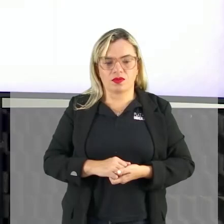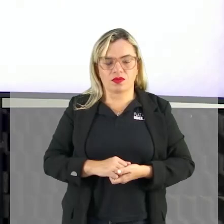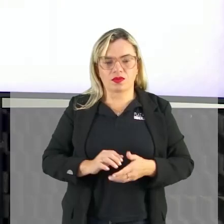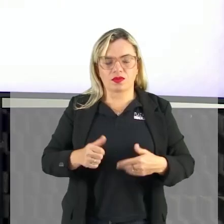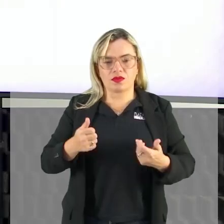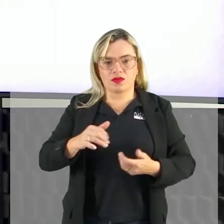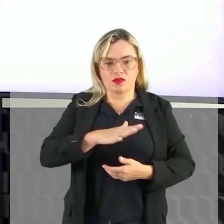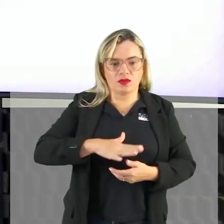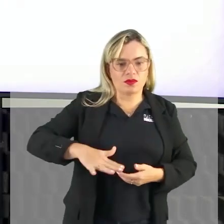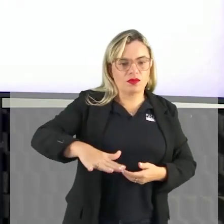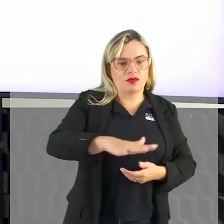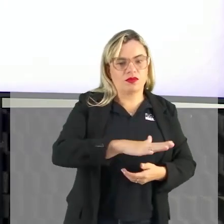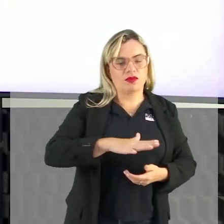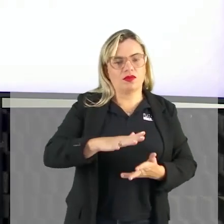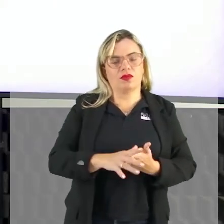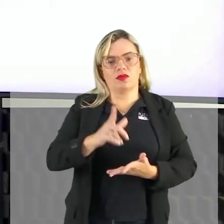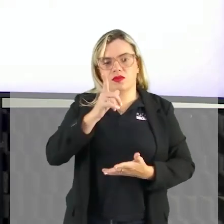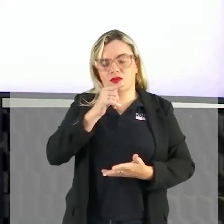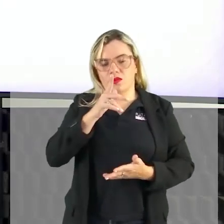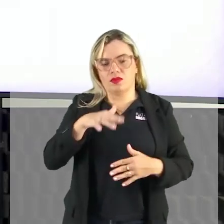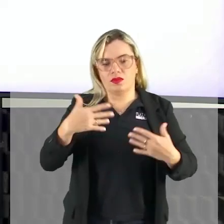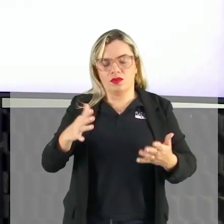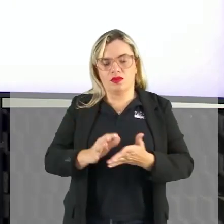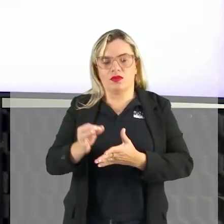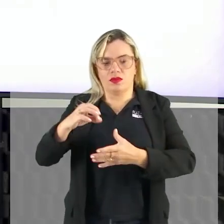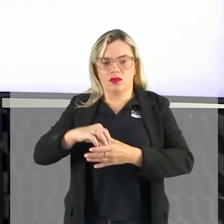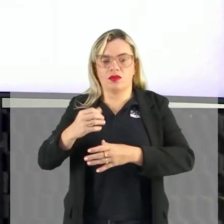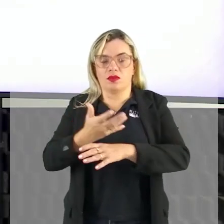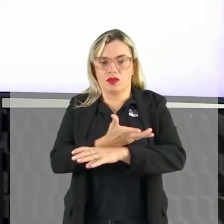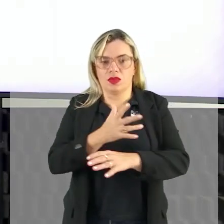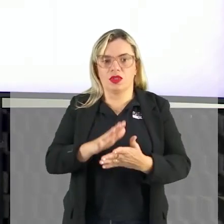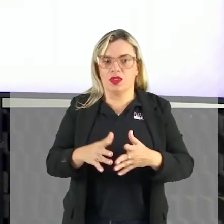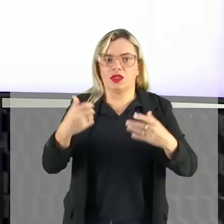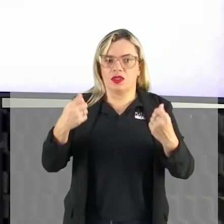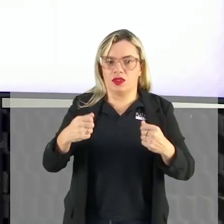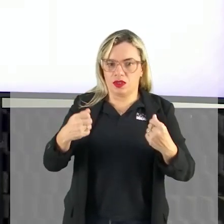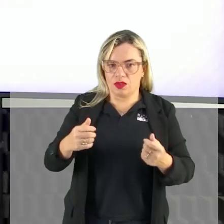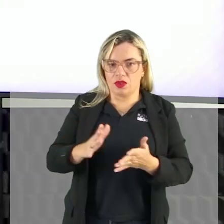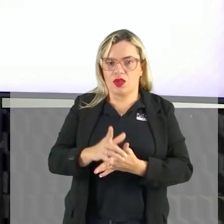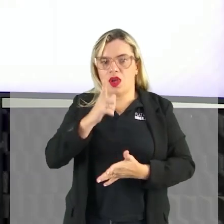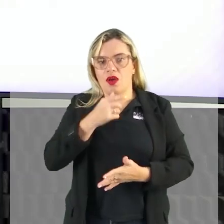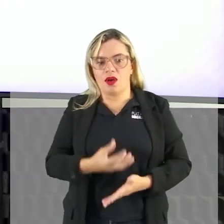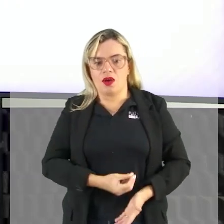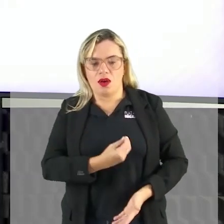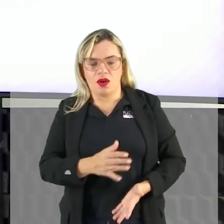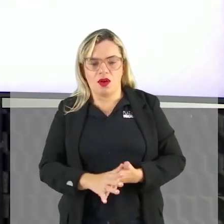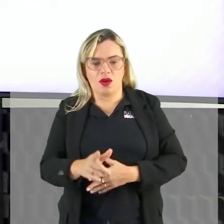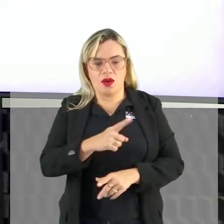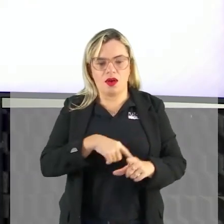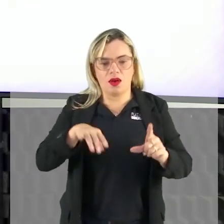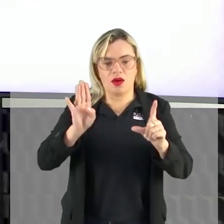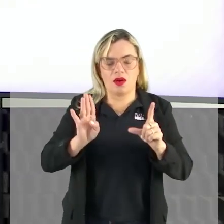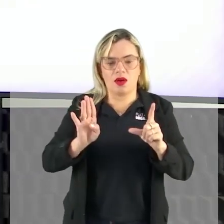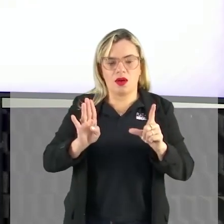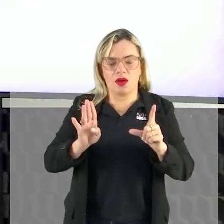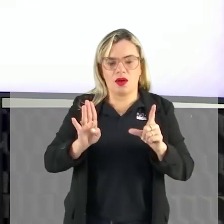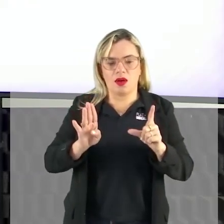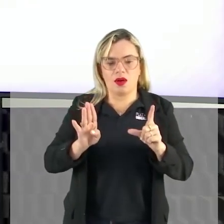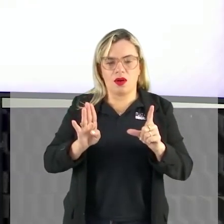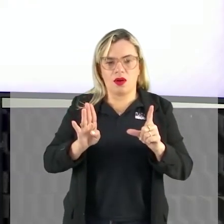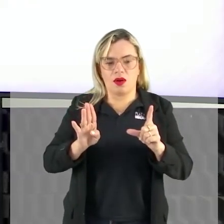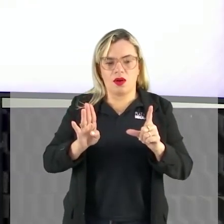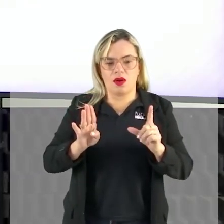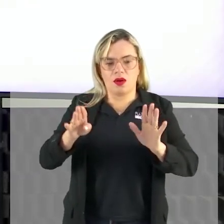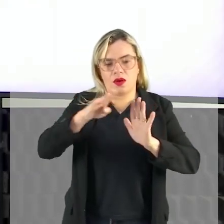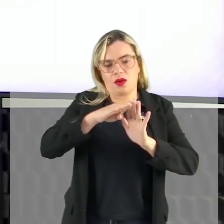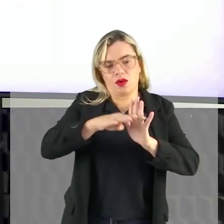Ao ambiente aquático, né? Com respeito à água, as plantas precisam de água, né? Então, os esporos, vamos